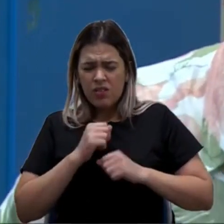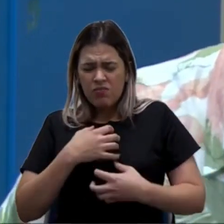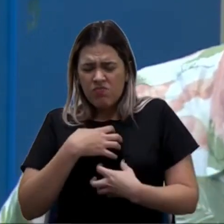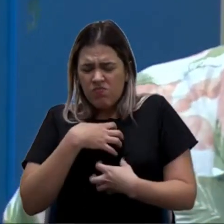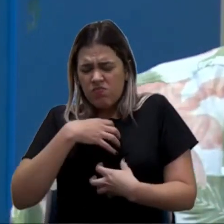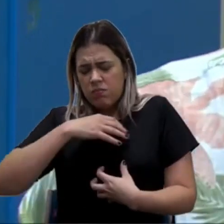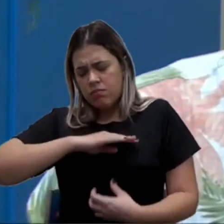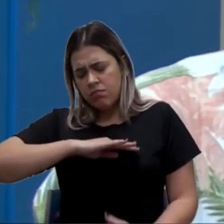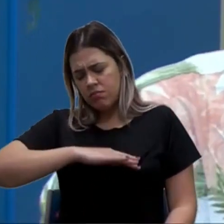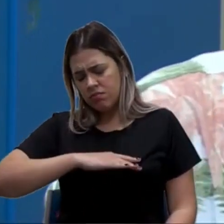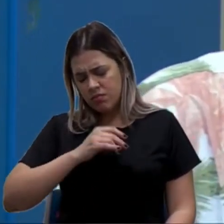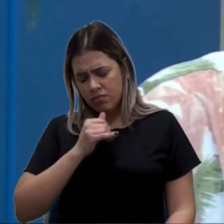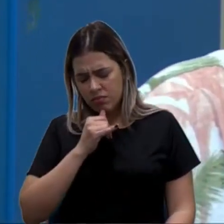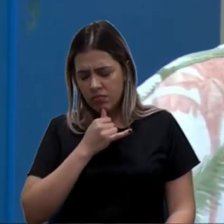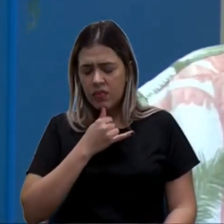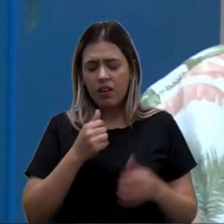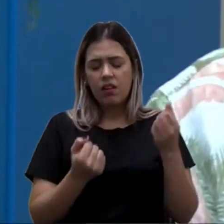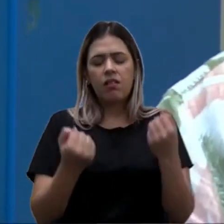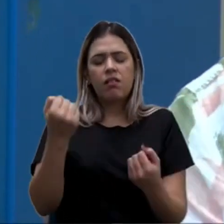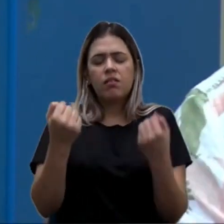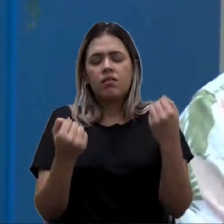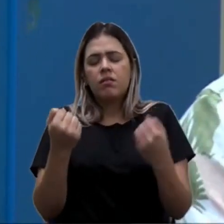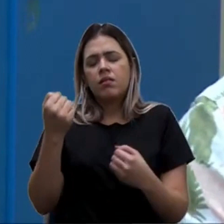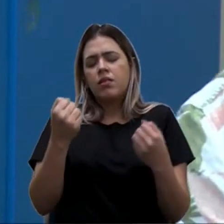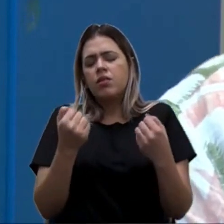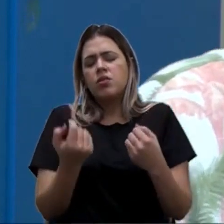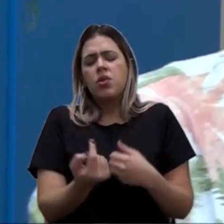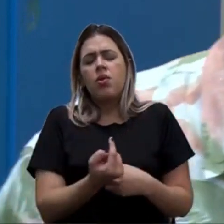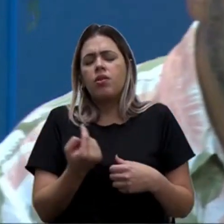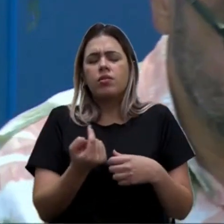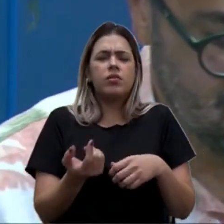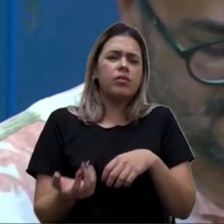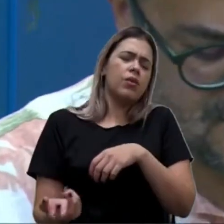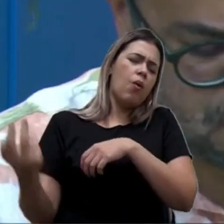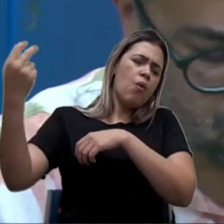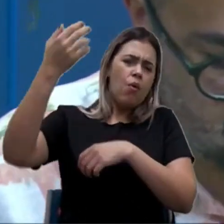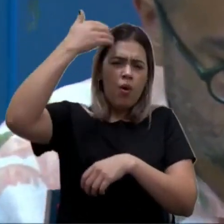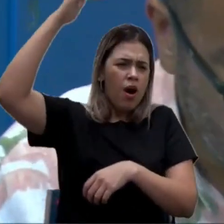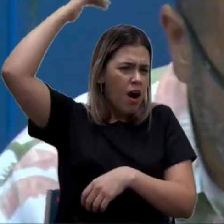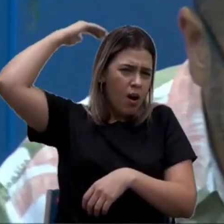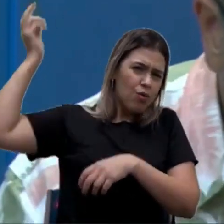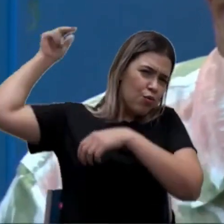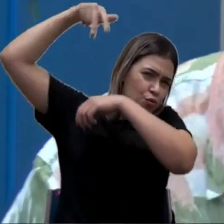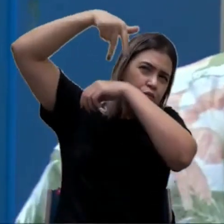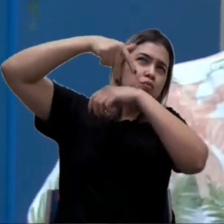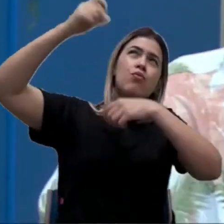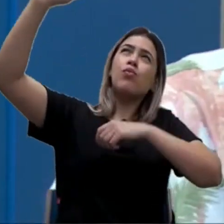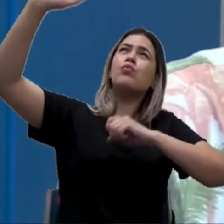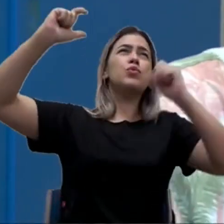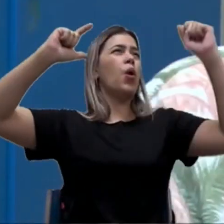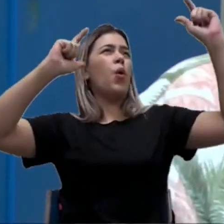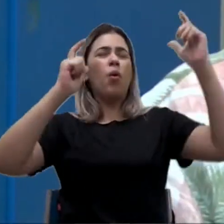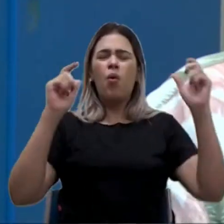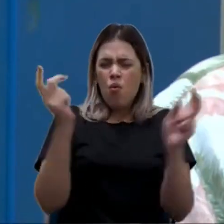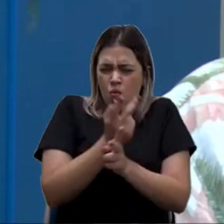algum tempo dirige o carro sozinho os primos subiram na carroceria da caminhoneta expondo-se ao sol e a poeira